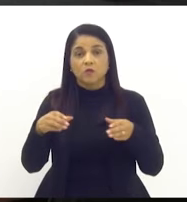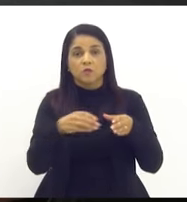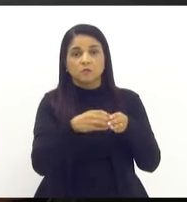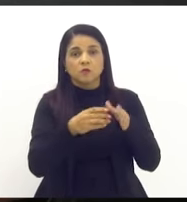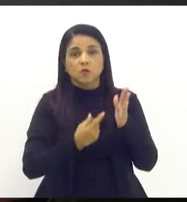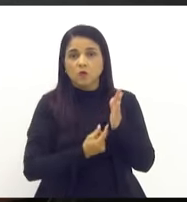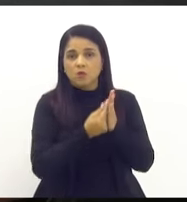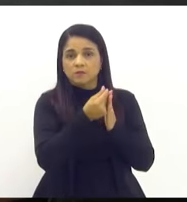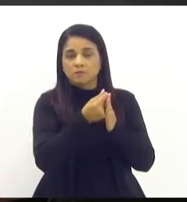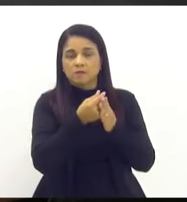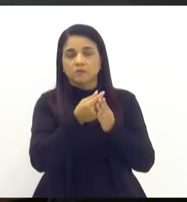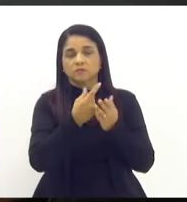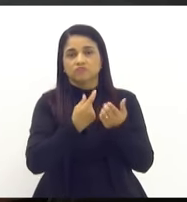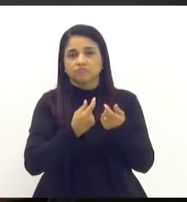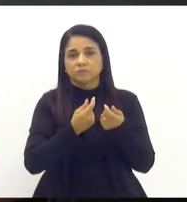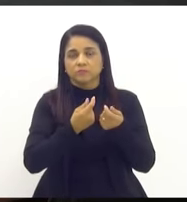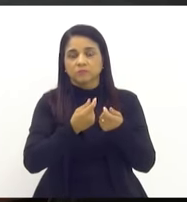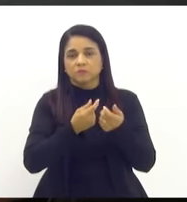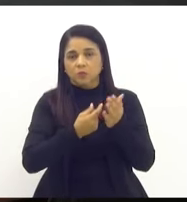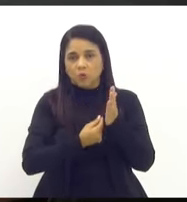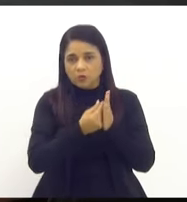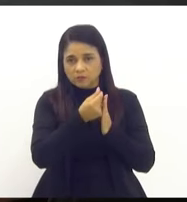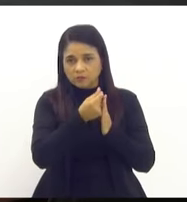Finanças Deputado André